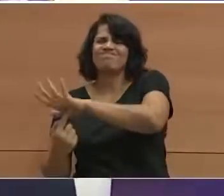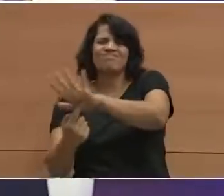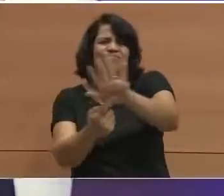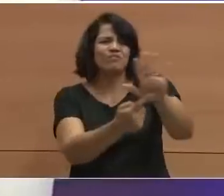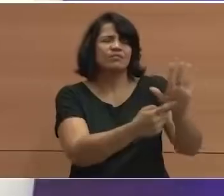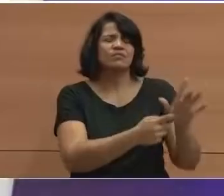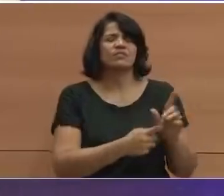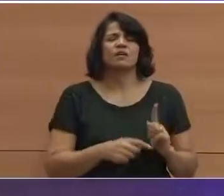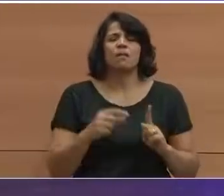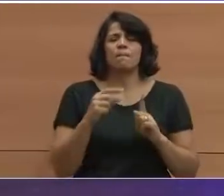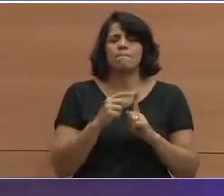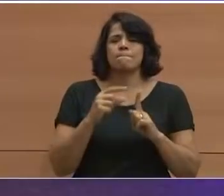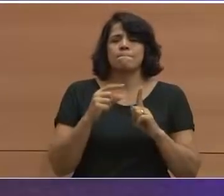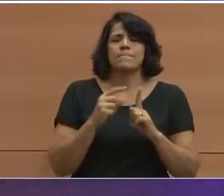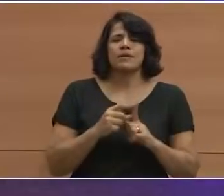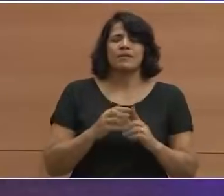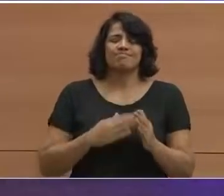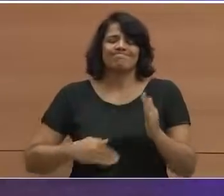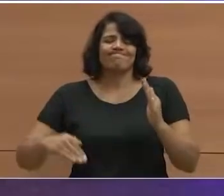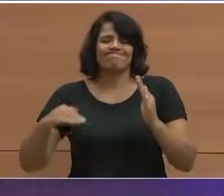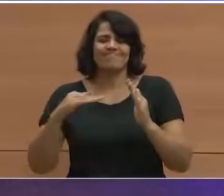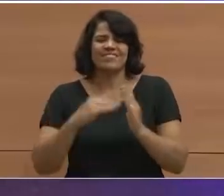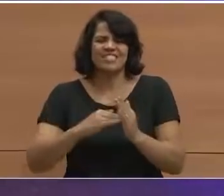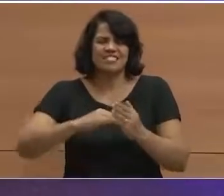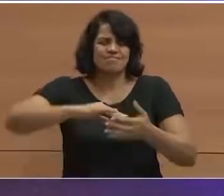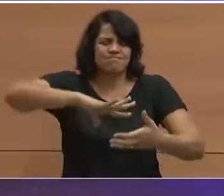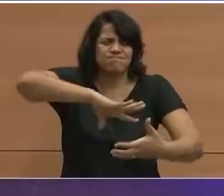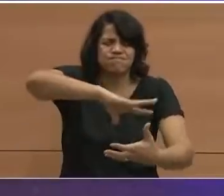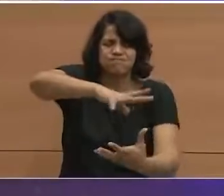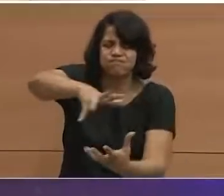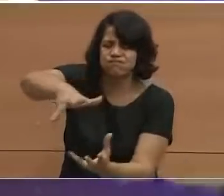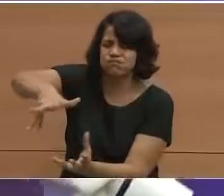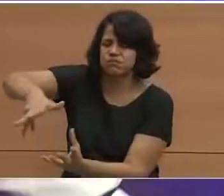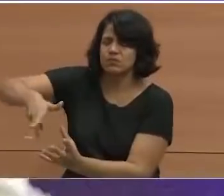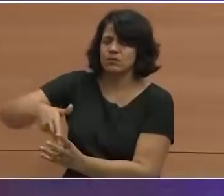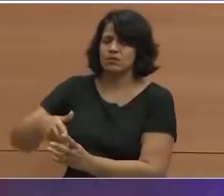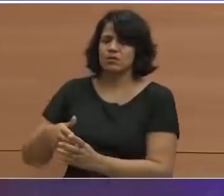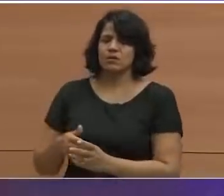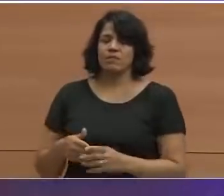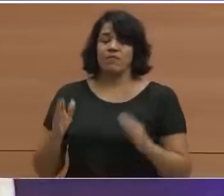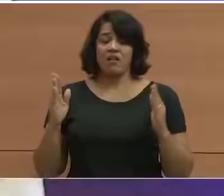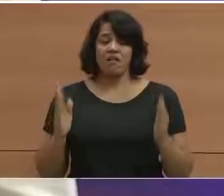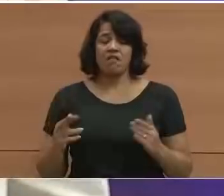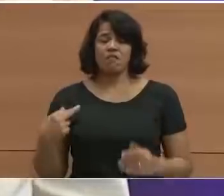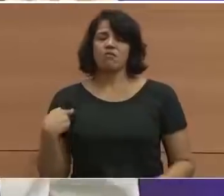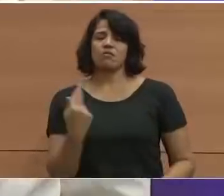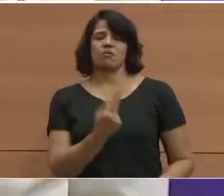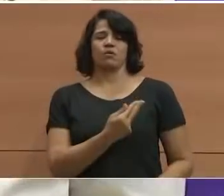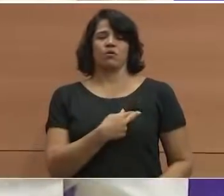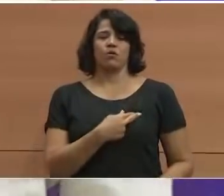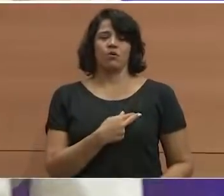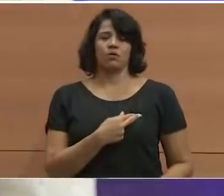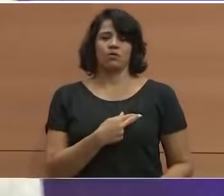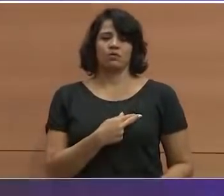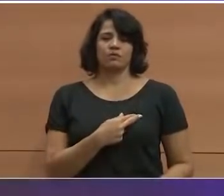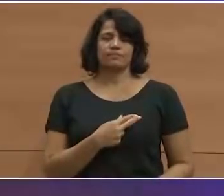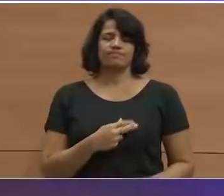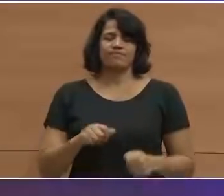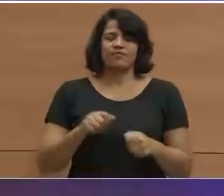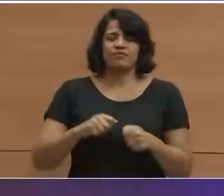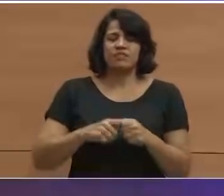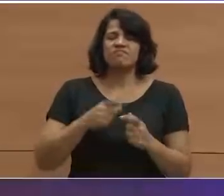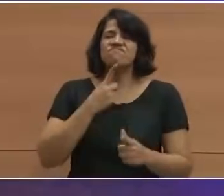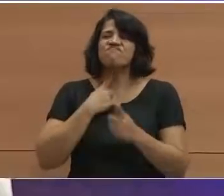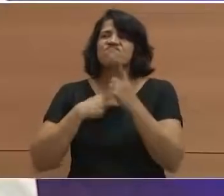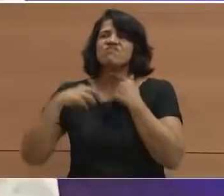irmãos. Vamos cumprir a dupla missão de Apocalipse 12. Vencedores coletivos, filho